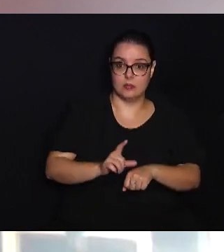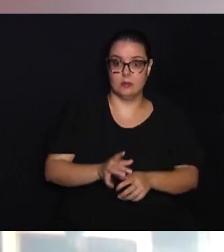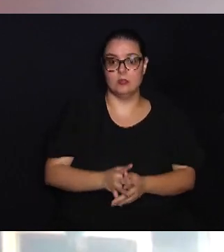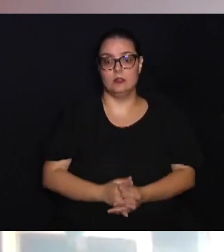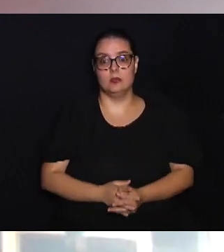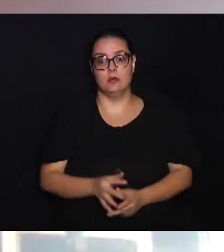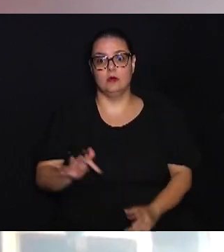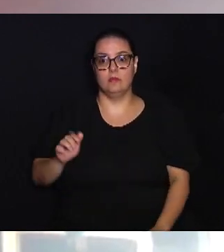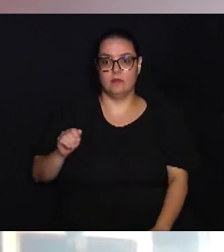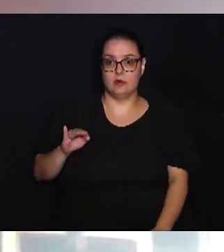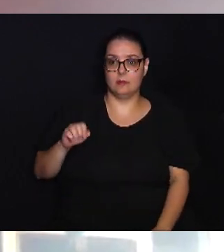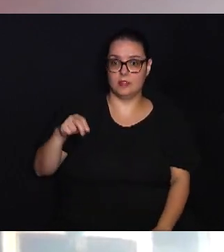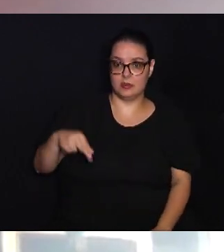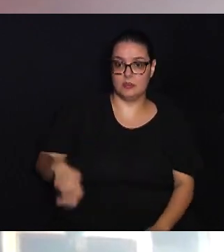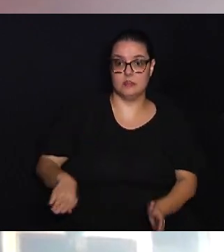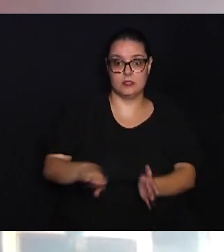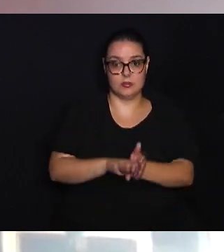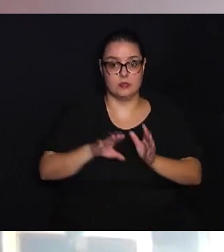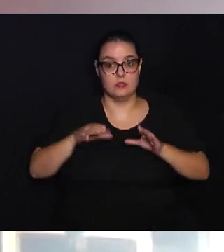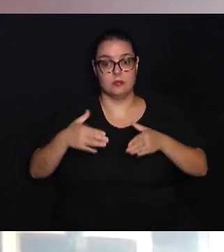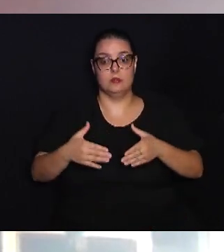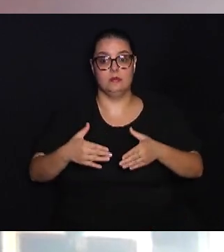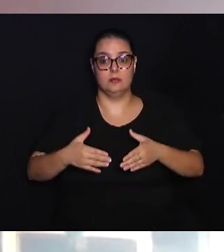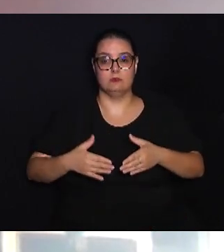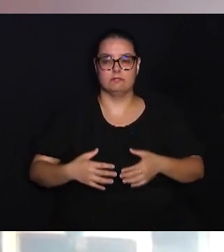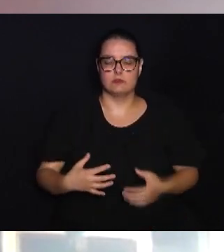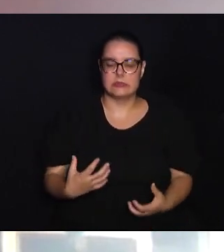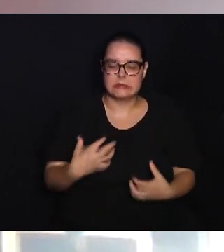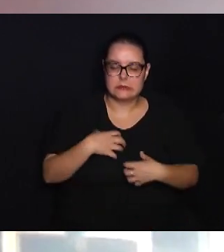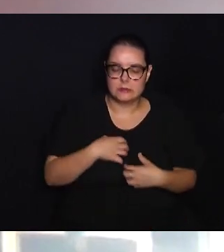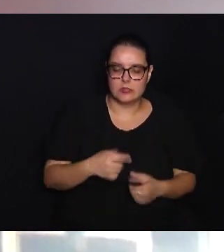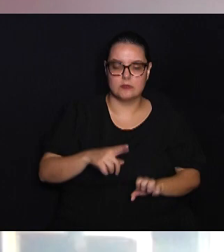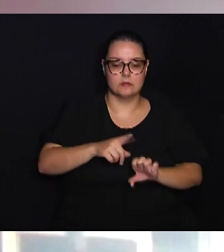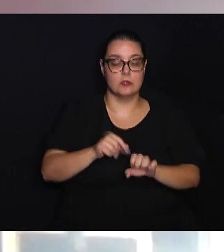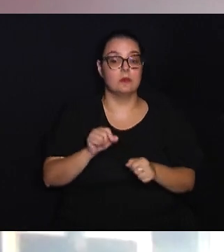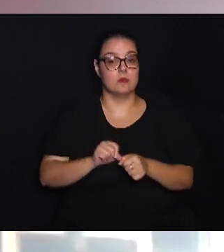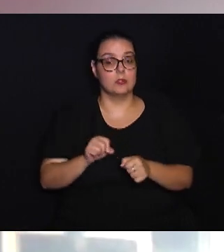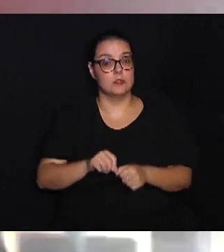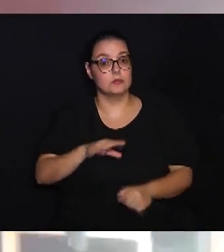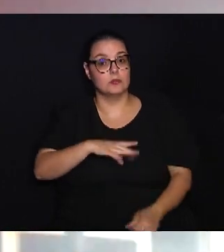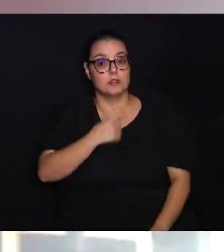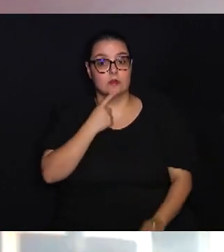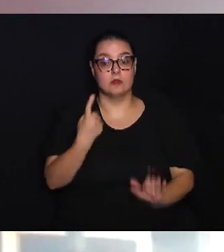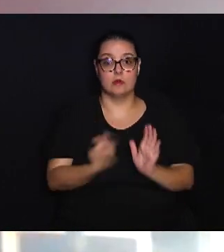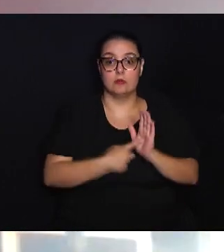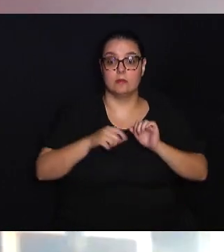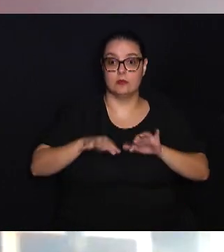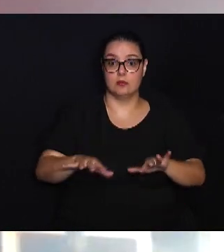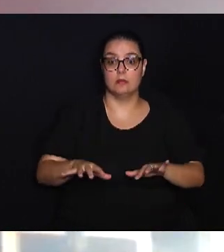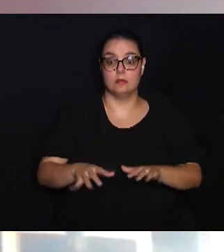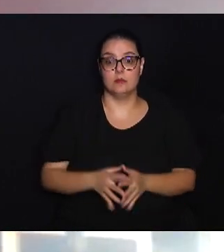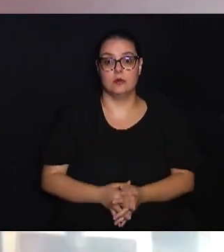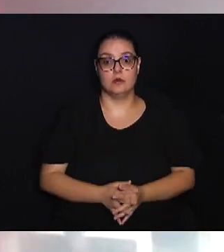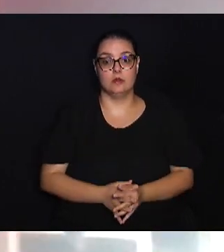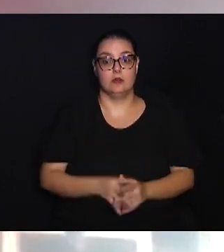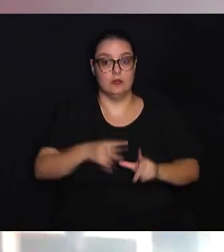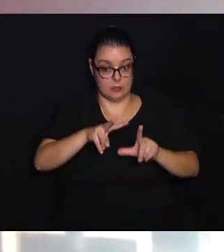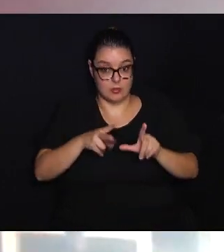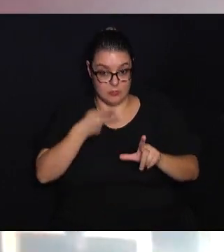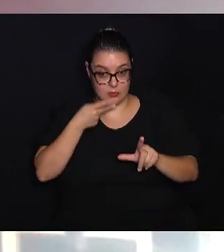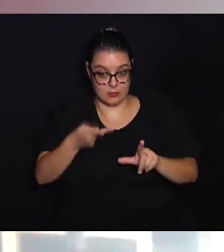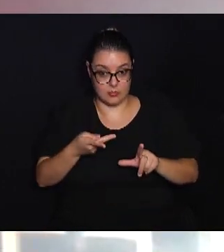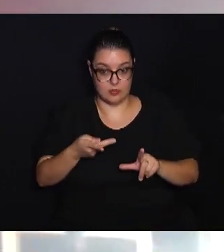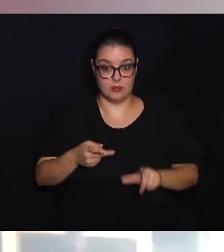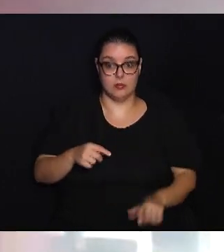loja que o Fabiano que tá chegando pro time que essa veia empreendedora vai fazer com que Campinas a marca se Espalhe vou te dar um